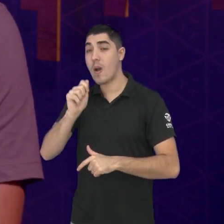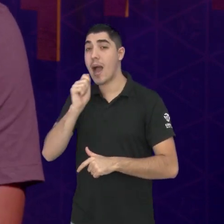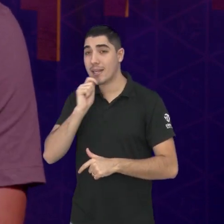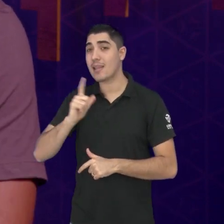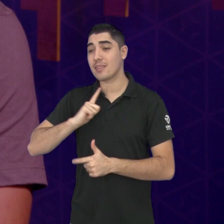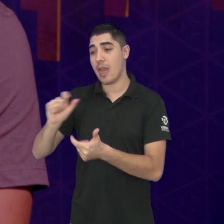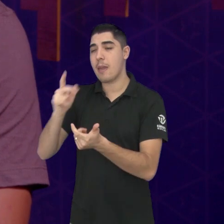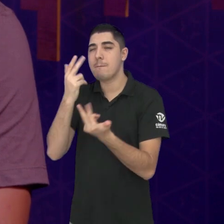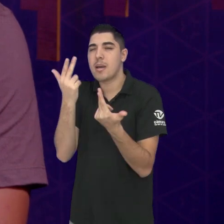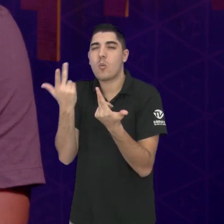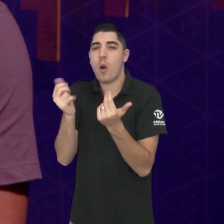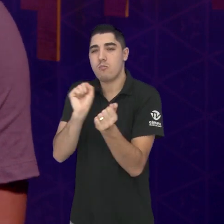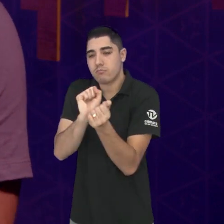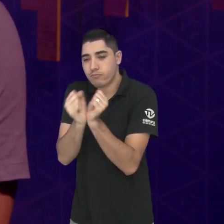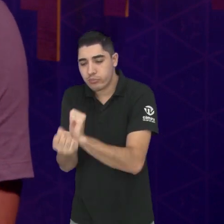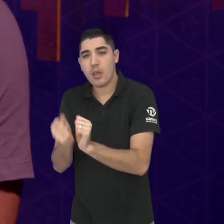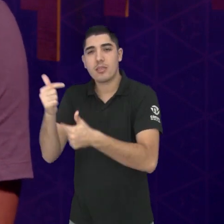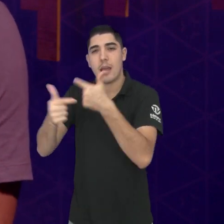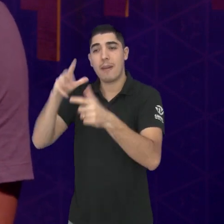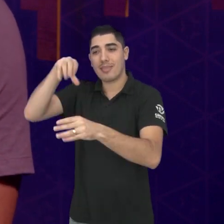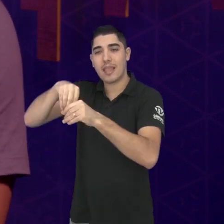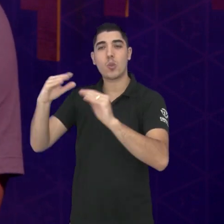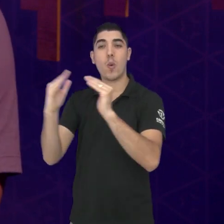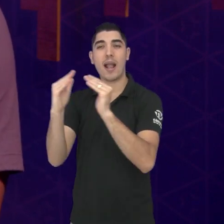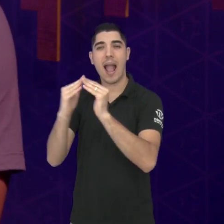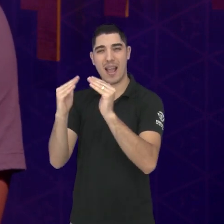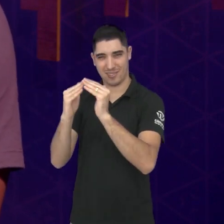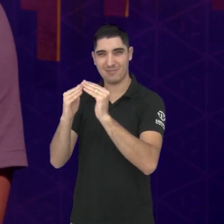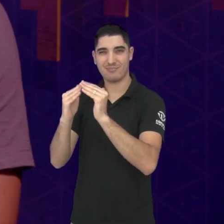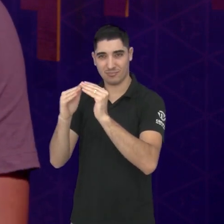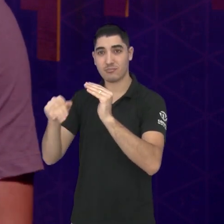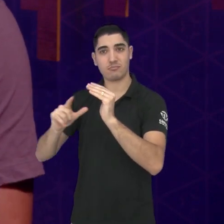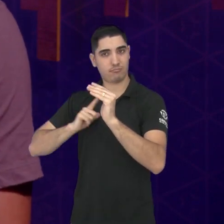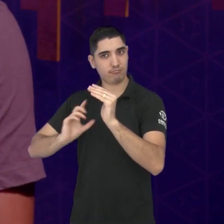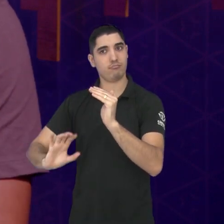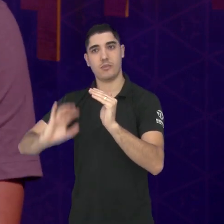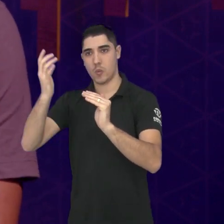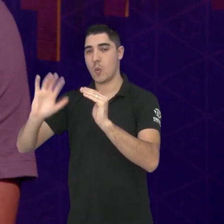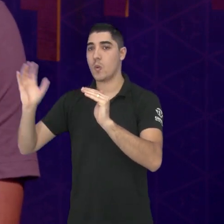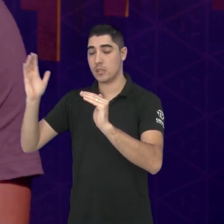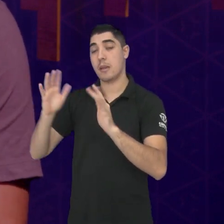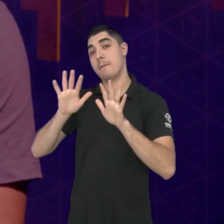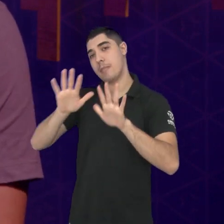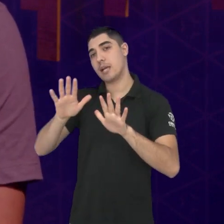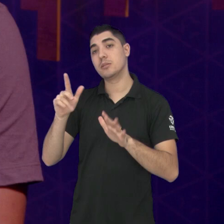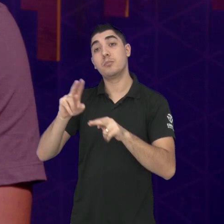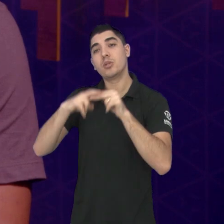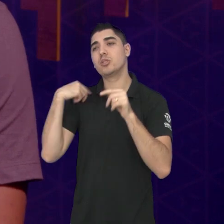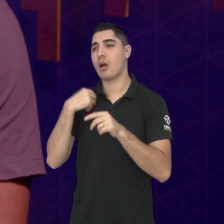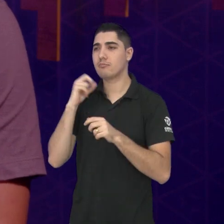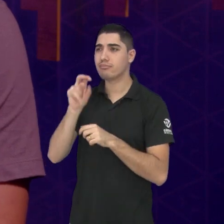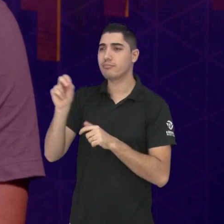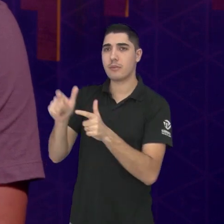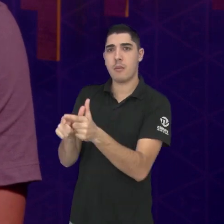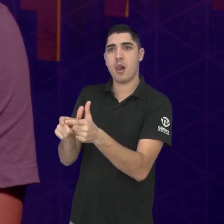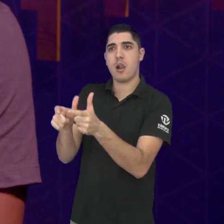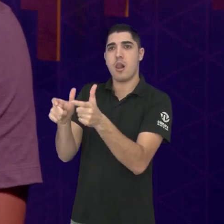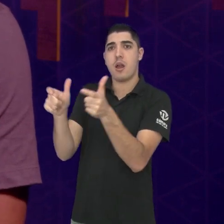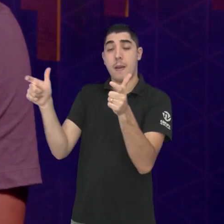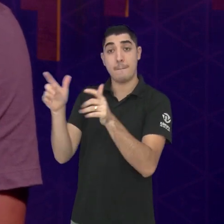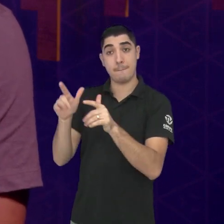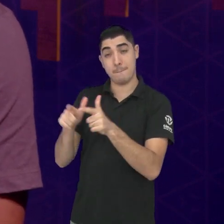muito grande, né? Não o trabalho doméstico análogo à escravidão, agora de uma maneira geral. Mas